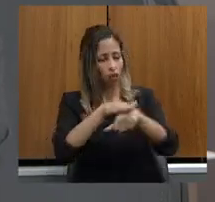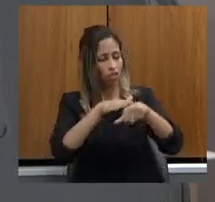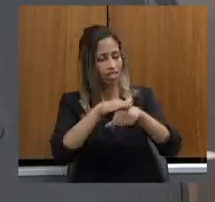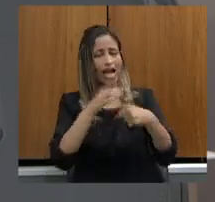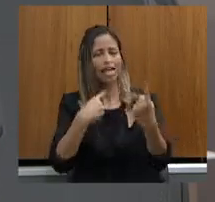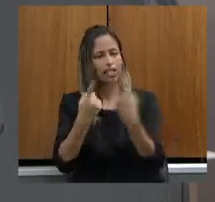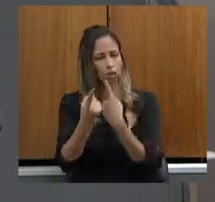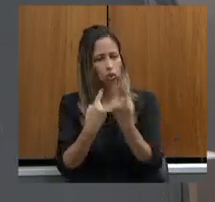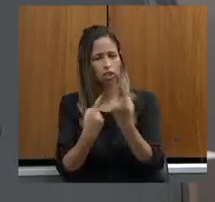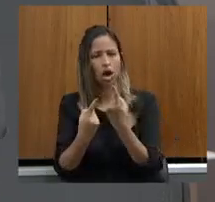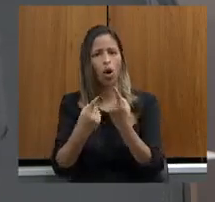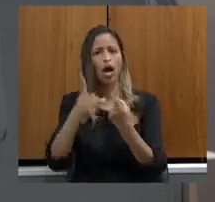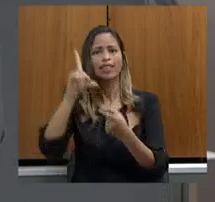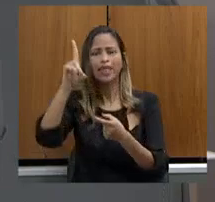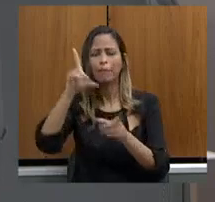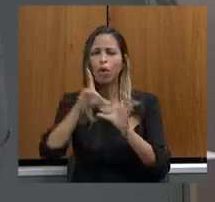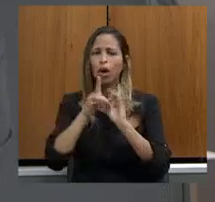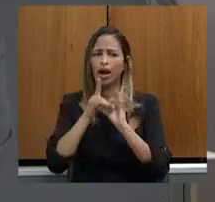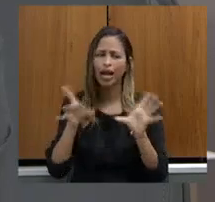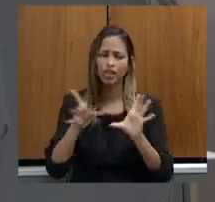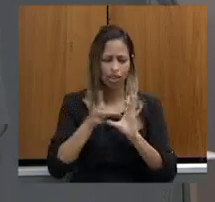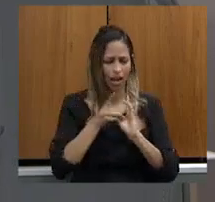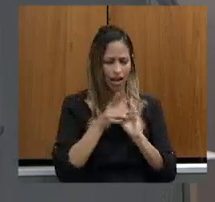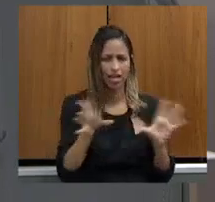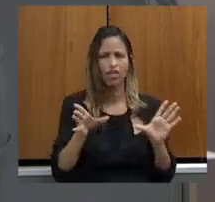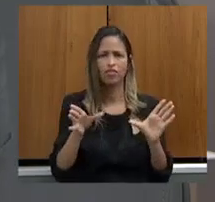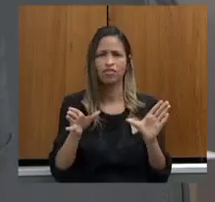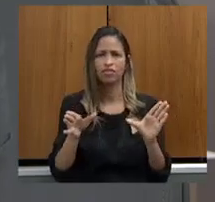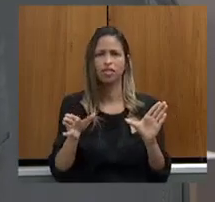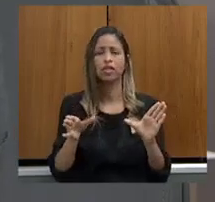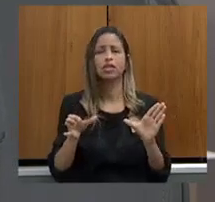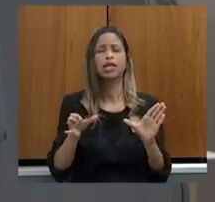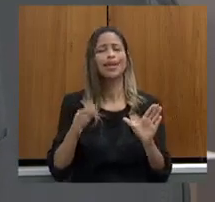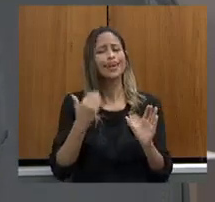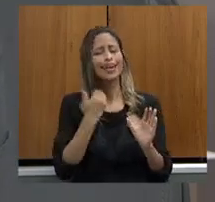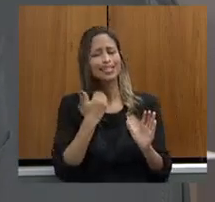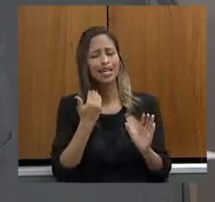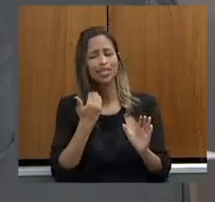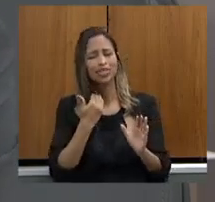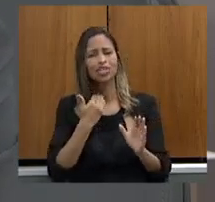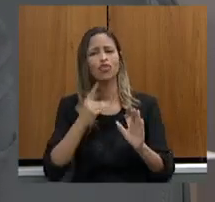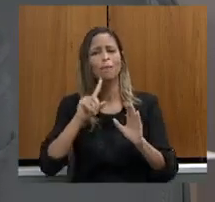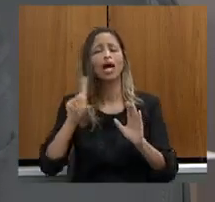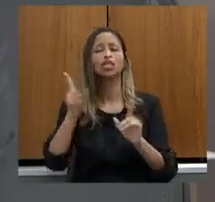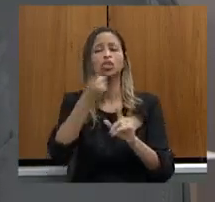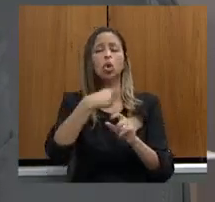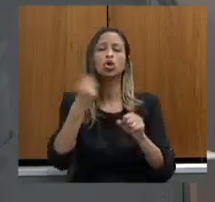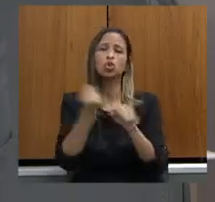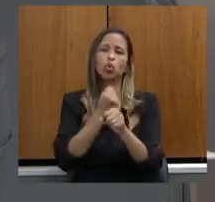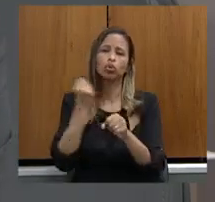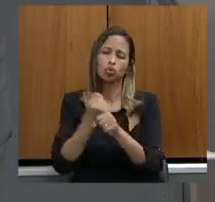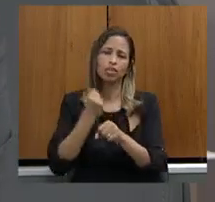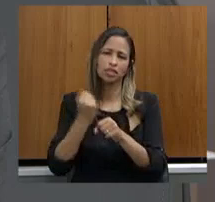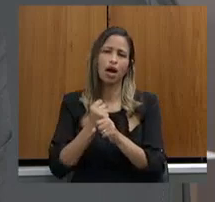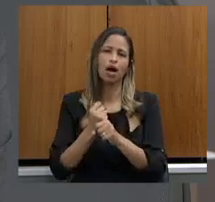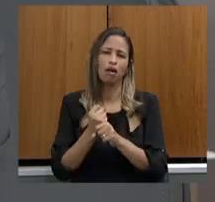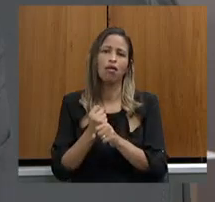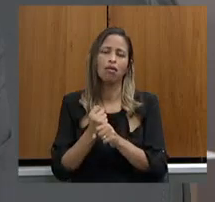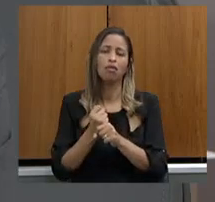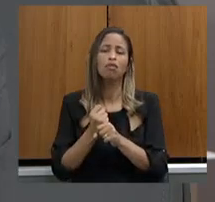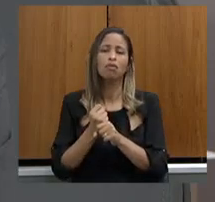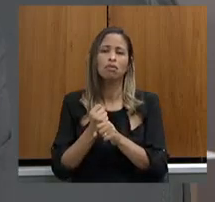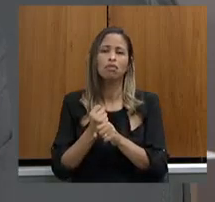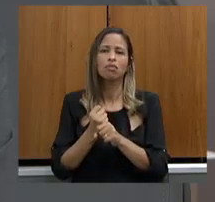no Parlamento Mineiro democrático livre aberta a exaustão para que a gente possa construir né a